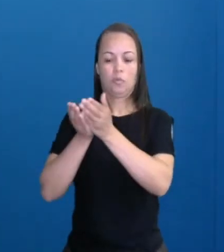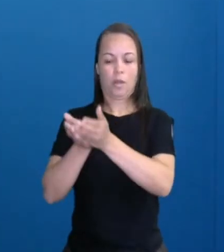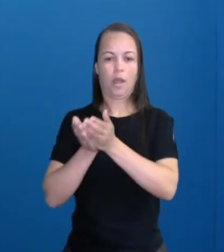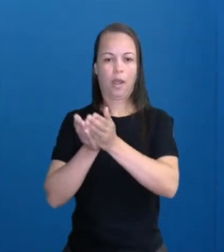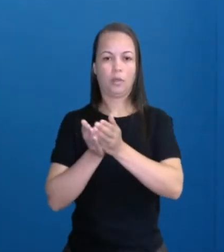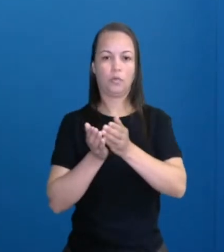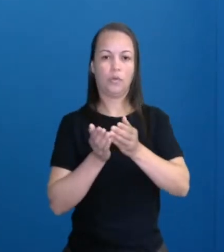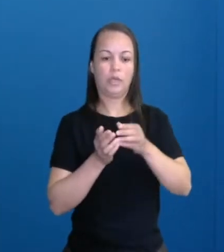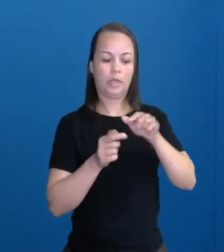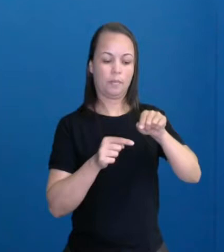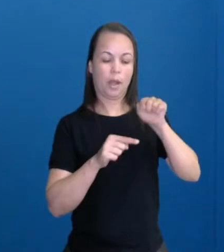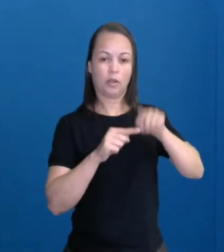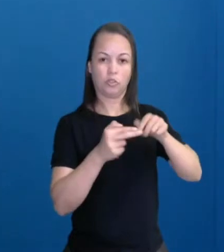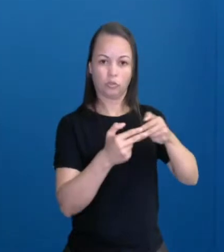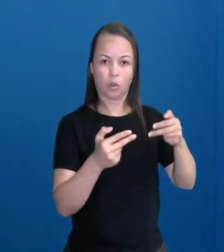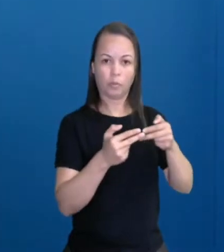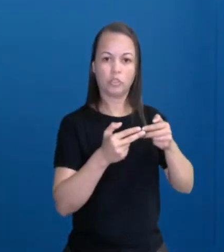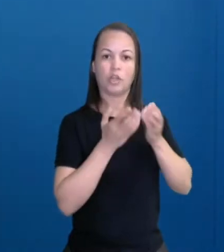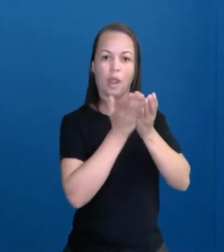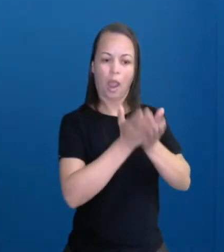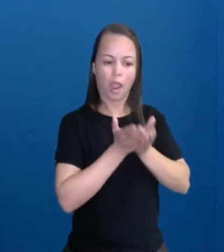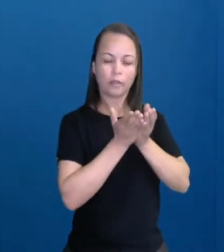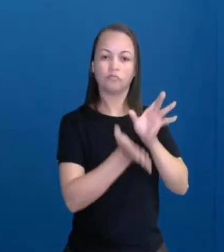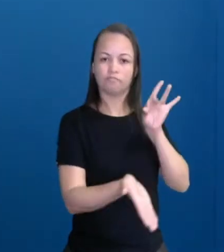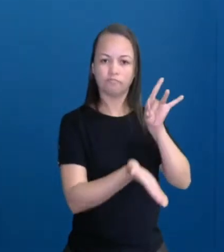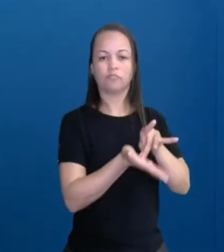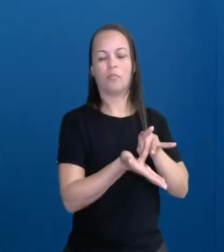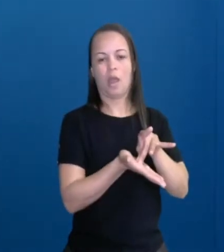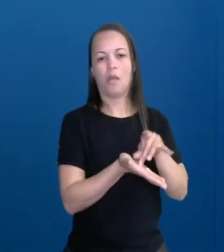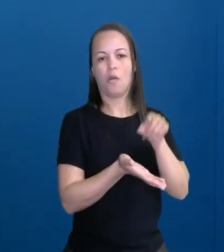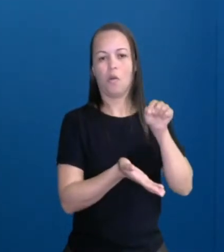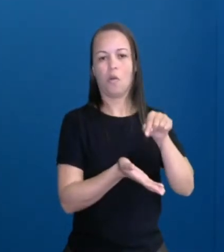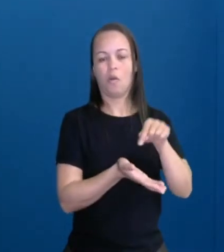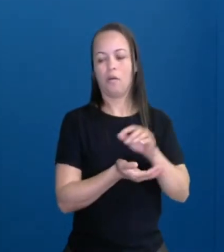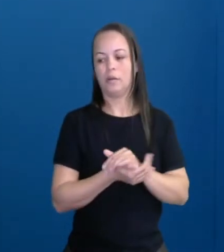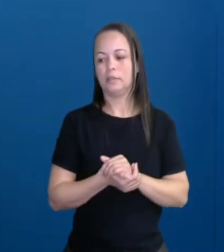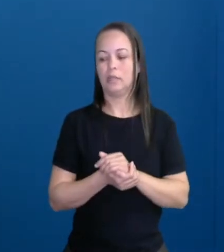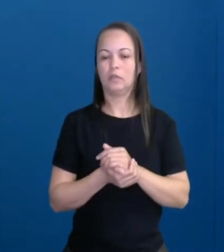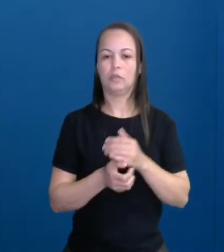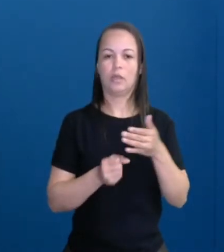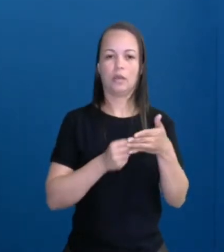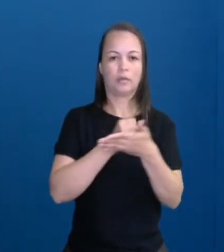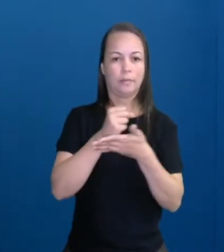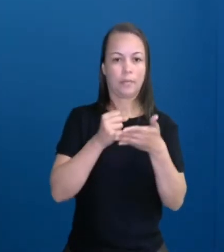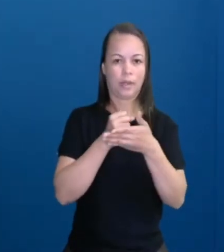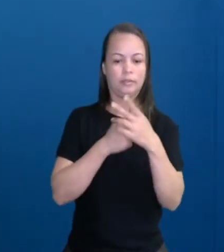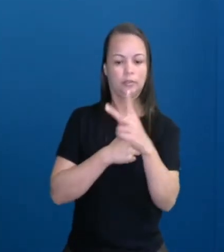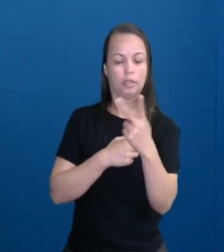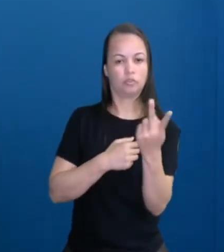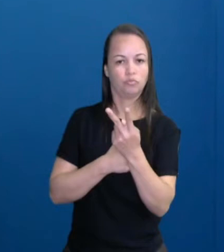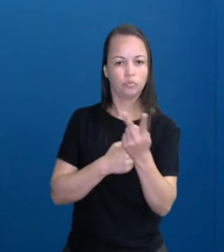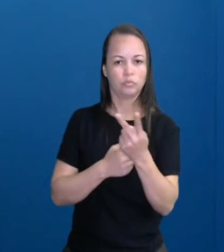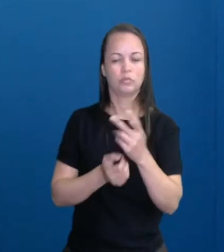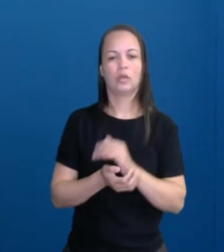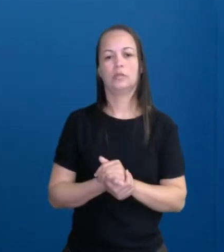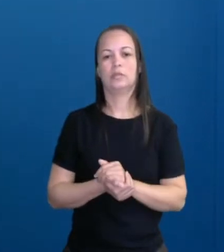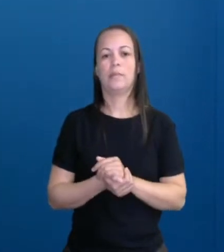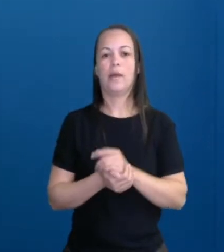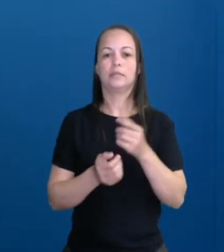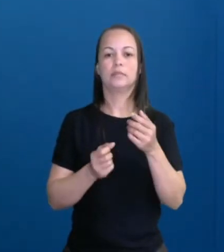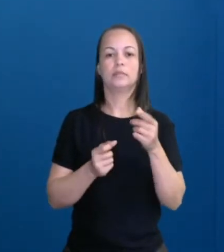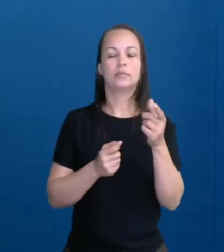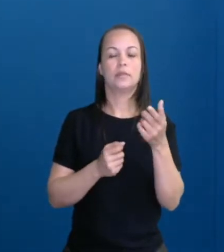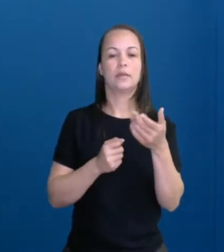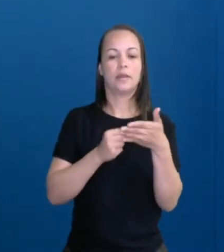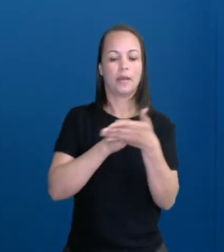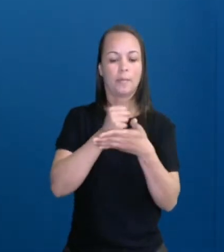maior, tá? Então, 2 sobre 4. Tá aí a relação da base dessas figuras. Base menor. Se